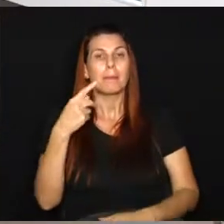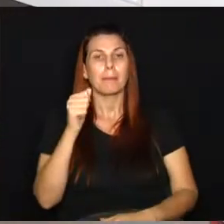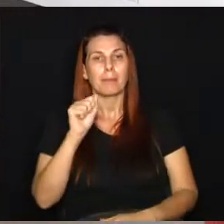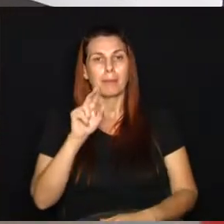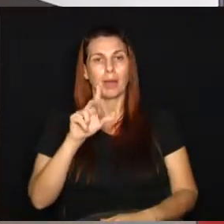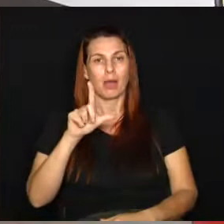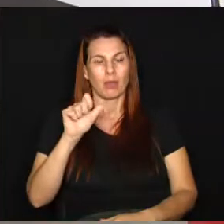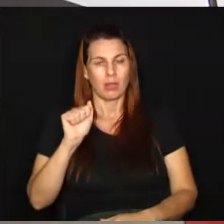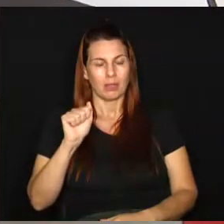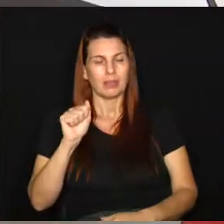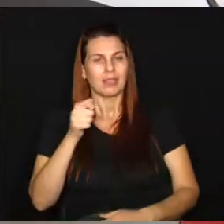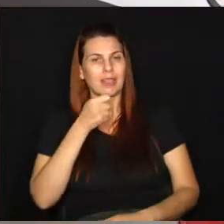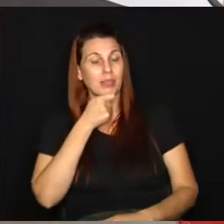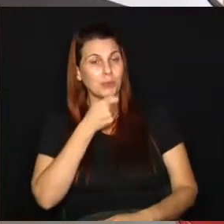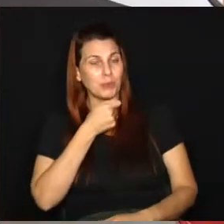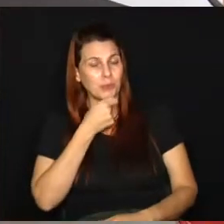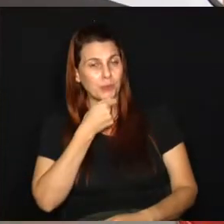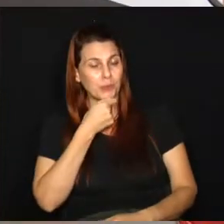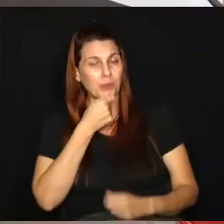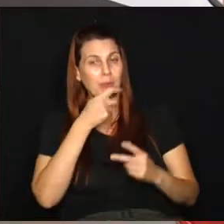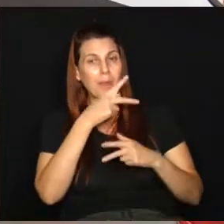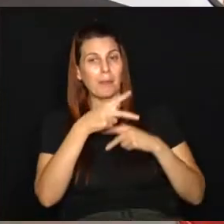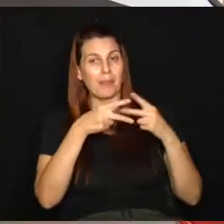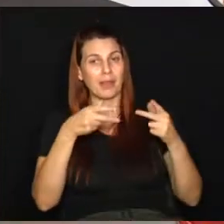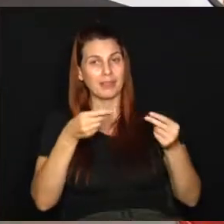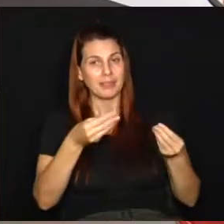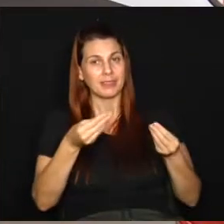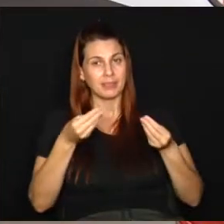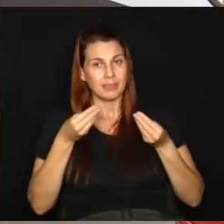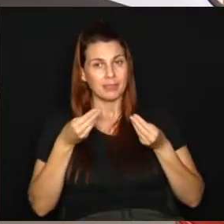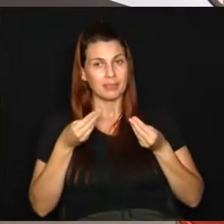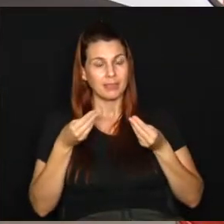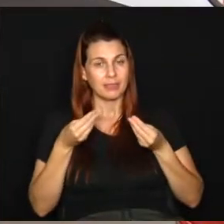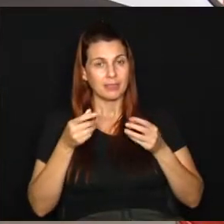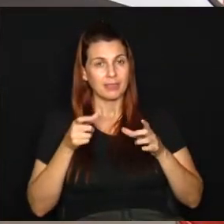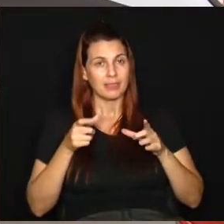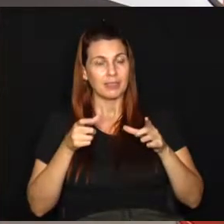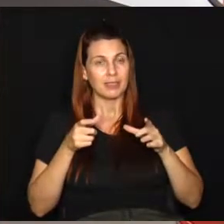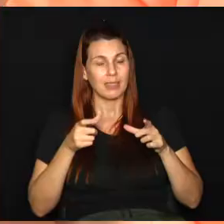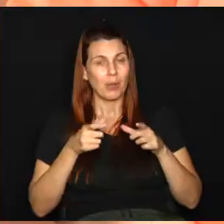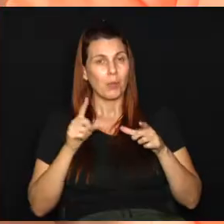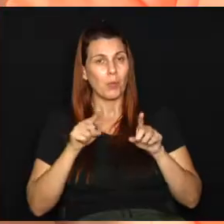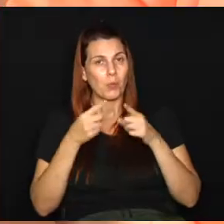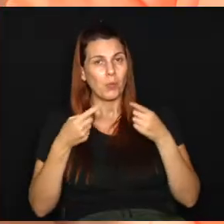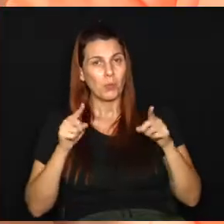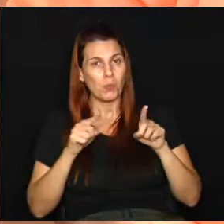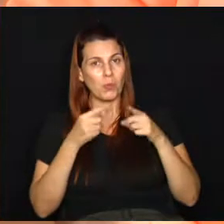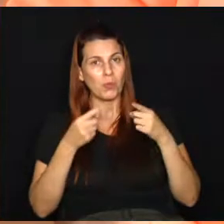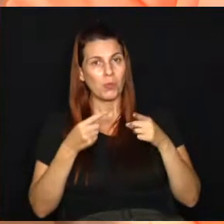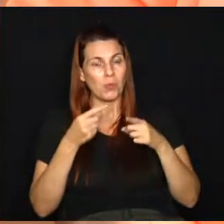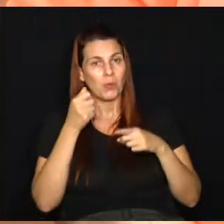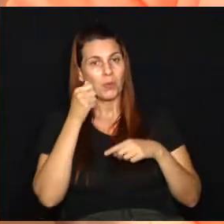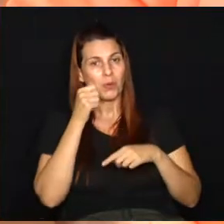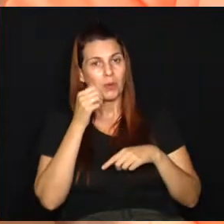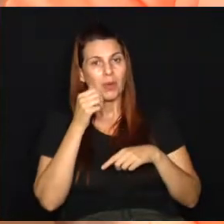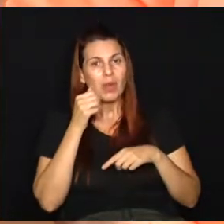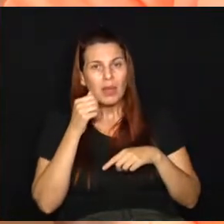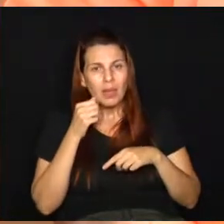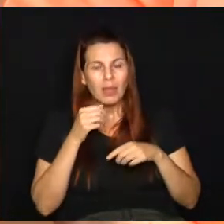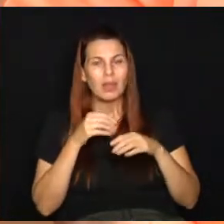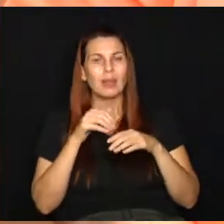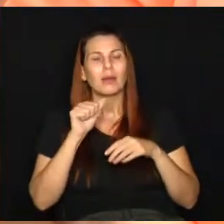que é cantora, que me presenteou aí com um CD com marchinhas da vergonha,